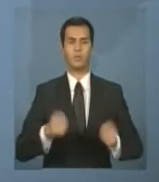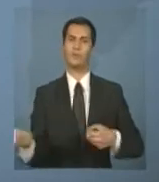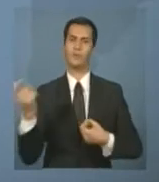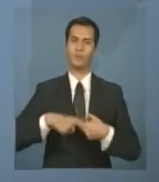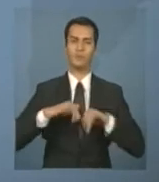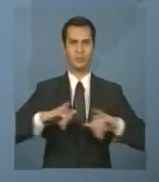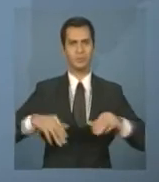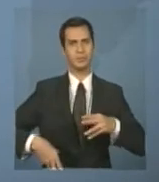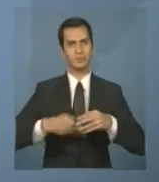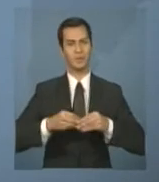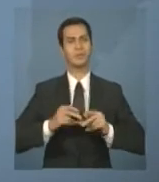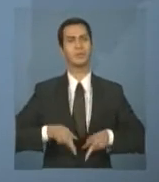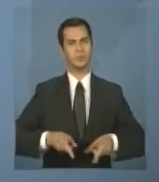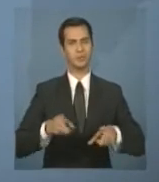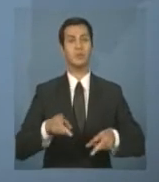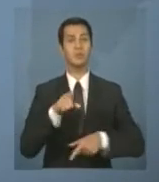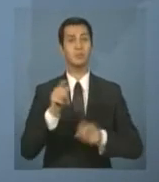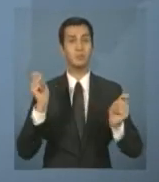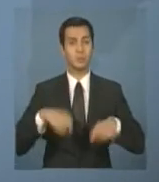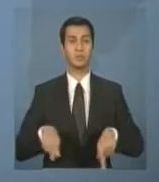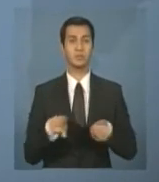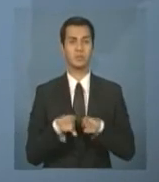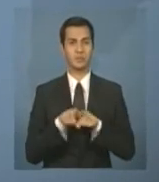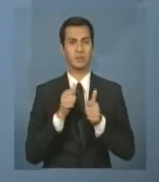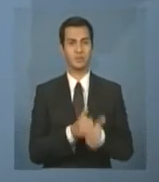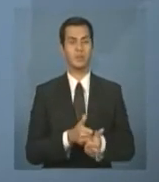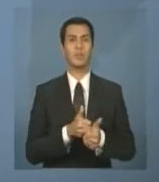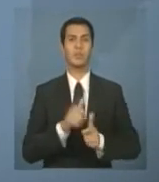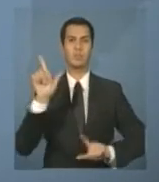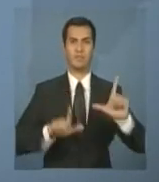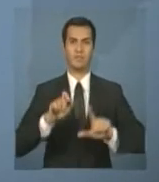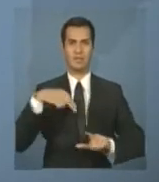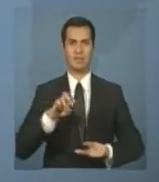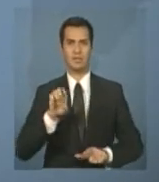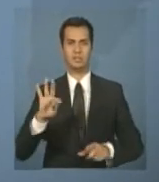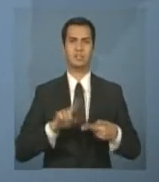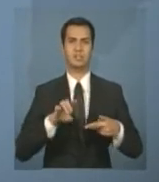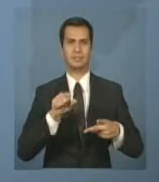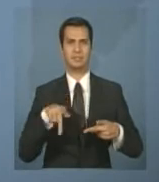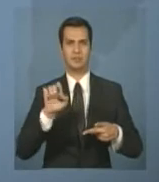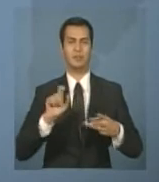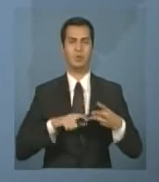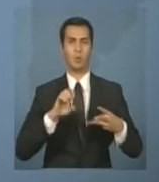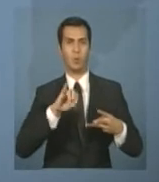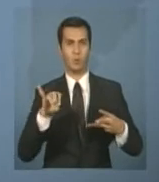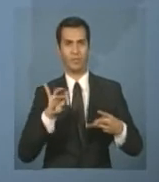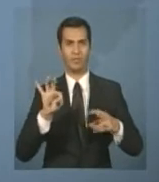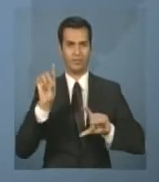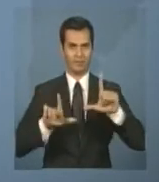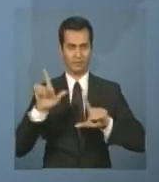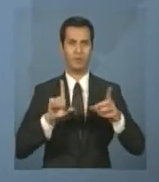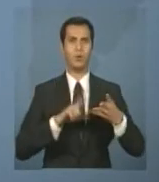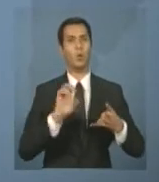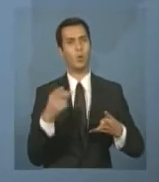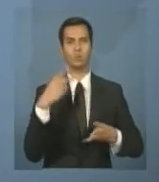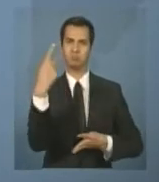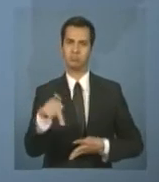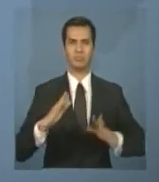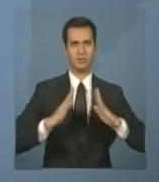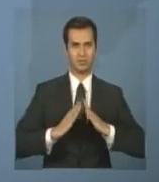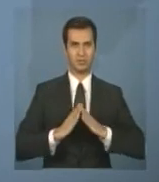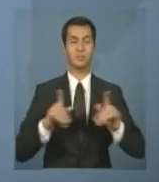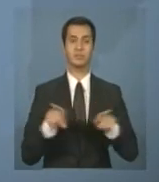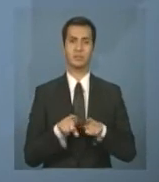com outras informações. Você pode acompanhar conosco pela NET, Sky, Oi TV, Embratel ou sua operadora local.